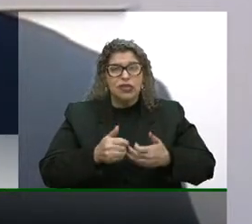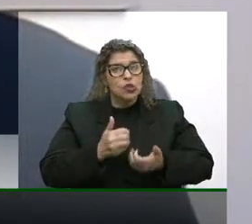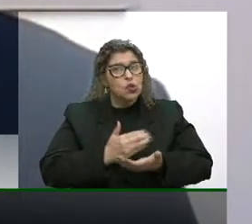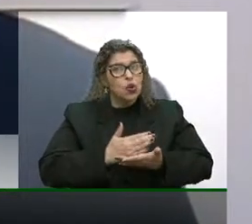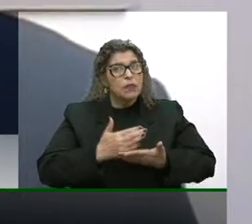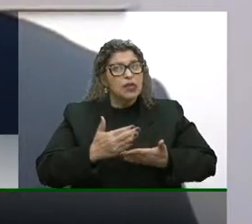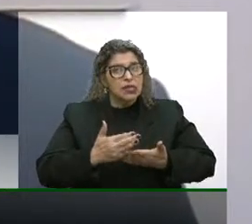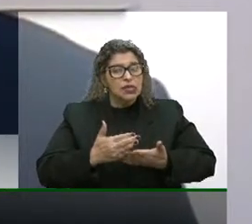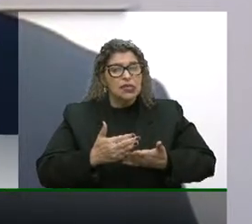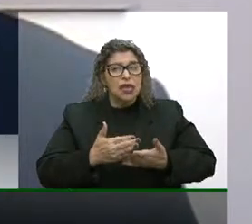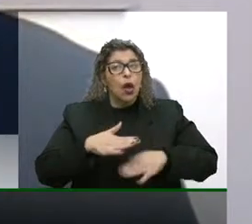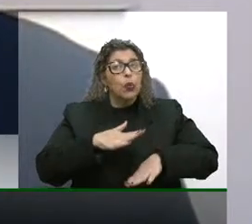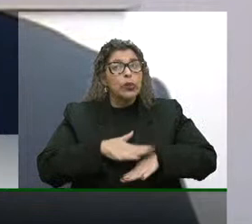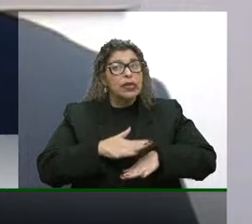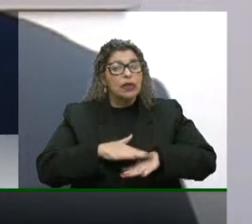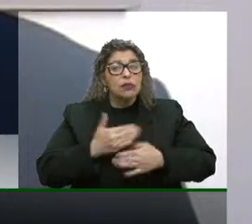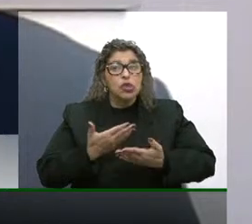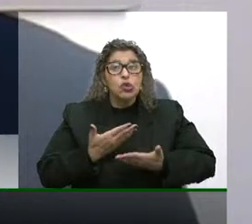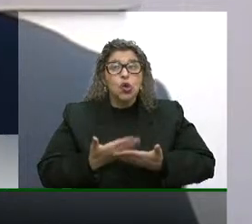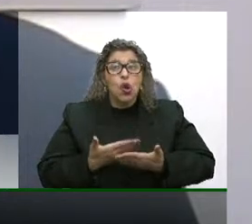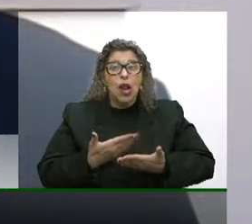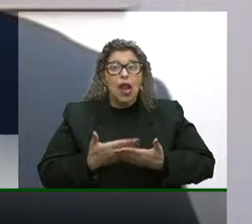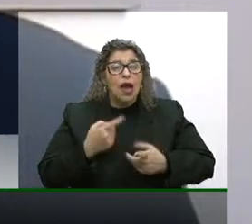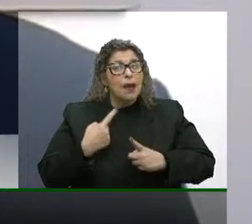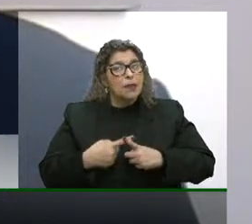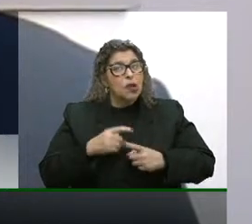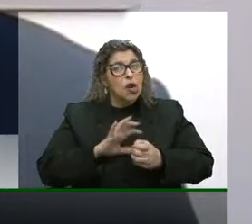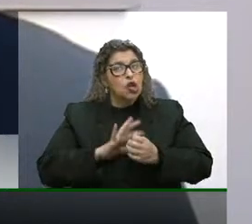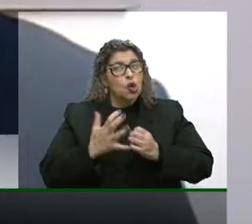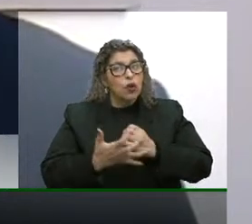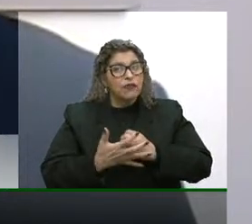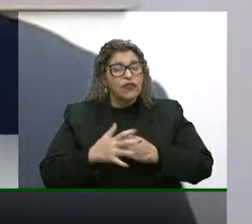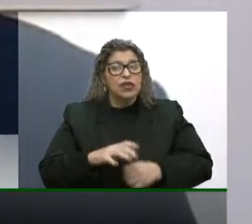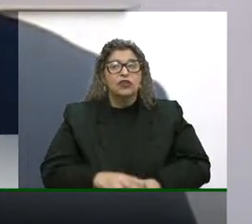o período escolar devido ao Covid-19.